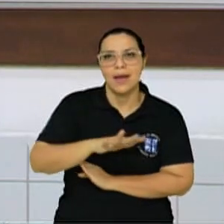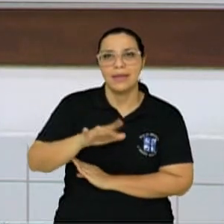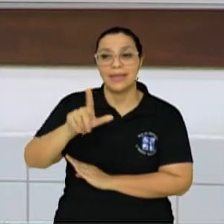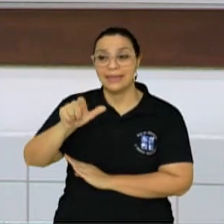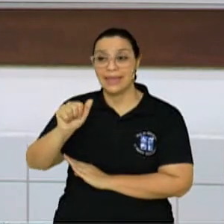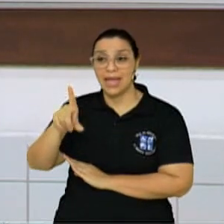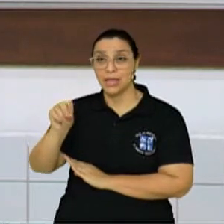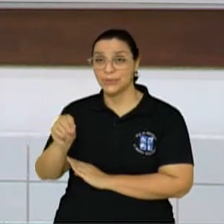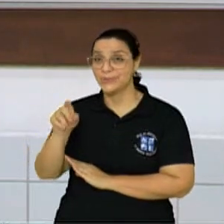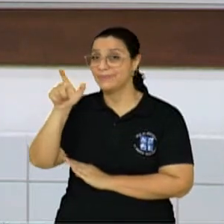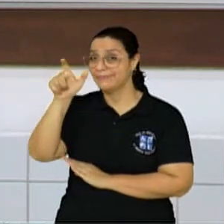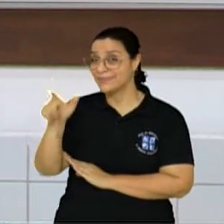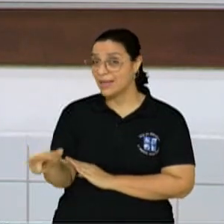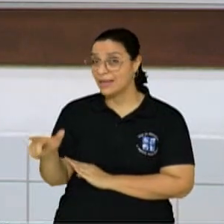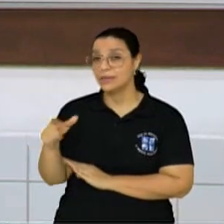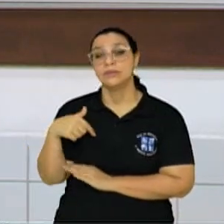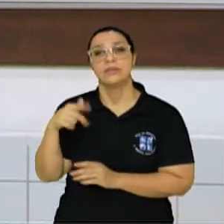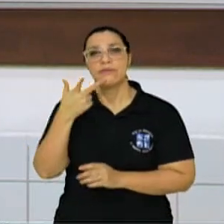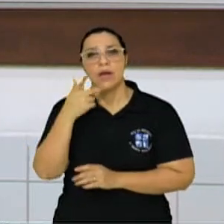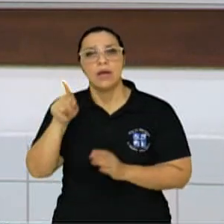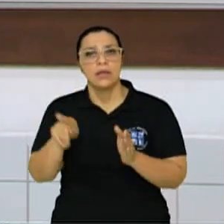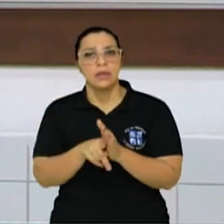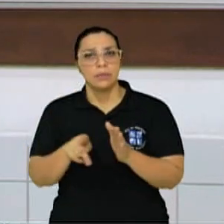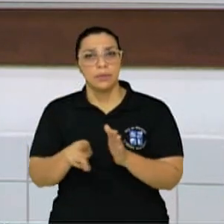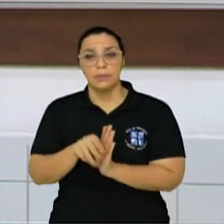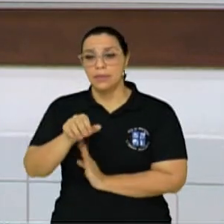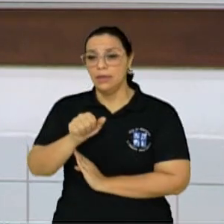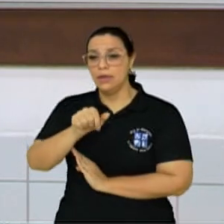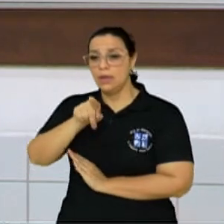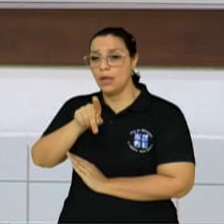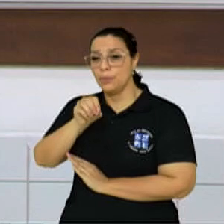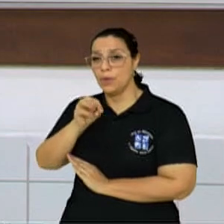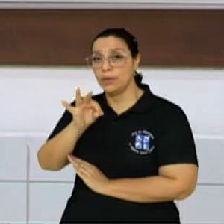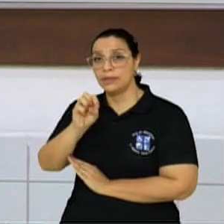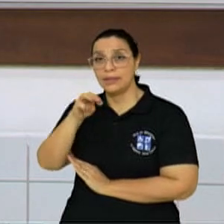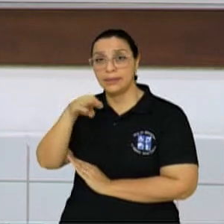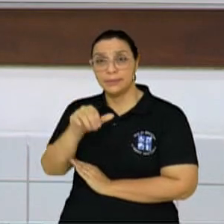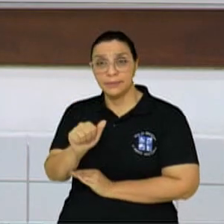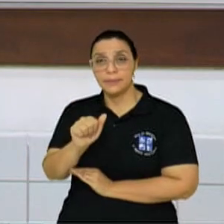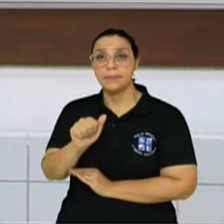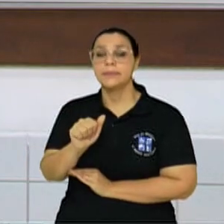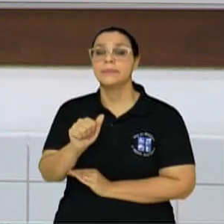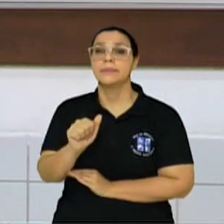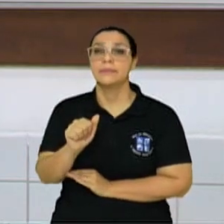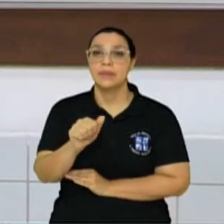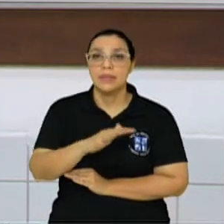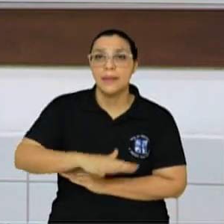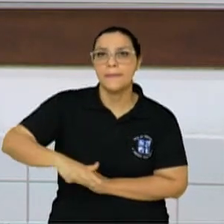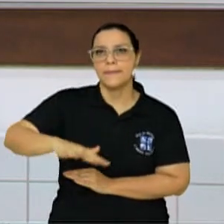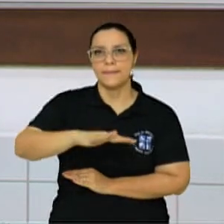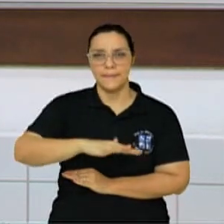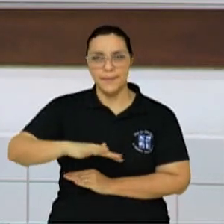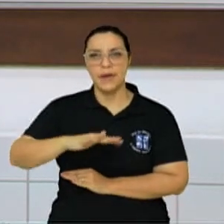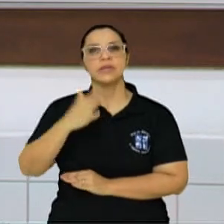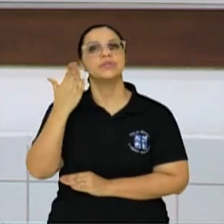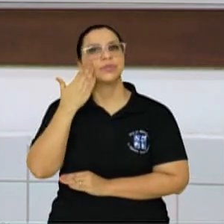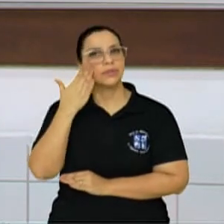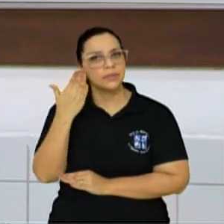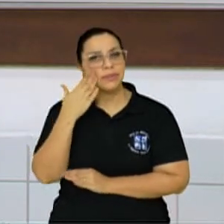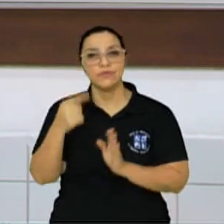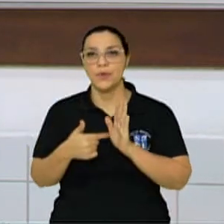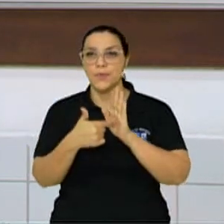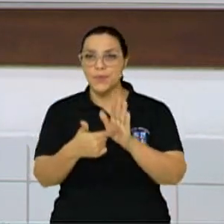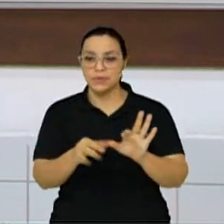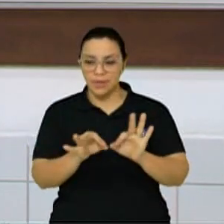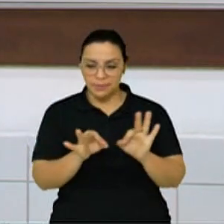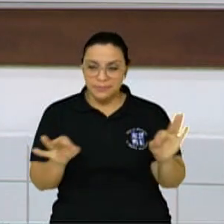da lateral, tá? Se o exercício quiser falar especificamente da apótema da base, ele vai te indicar,